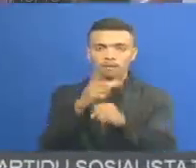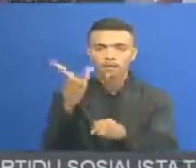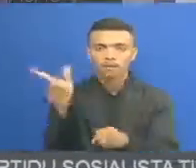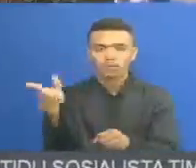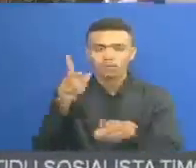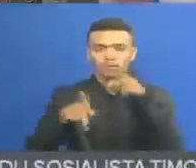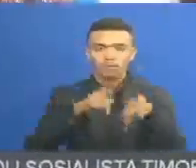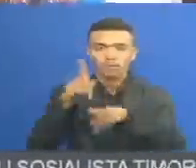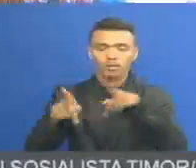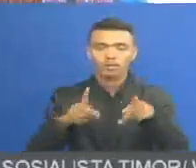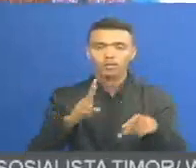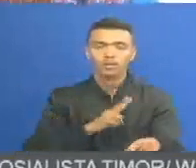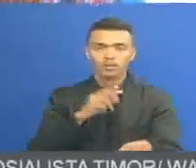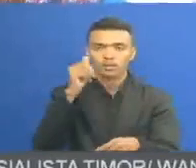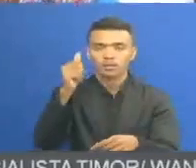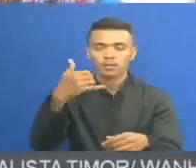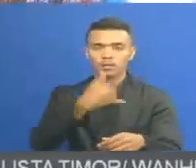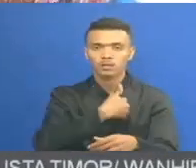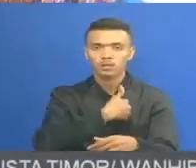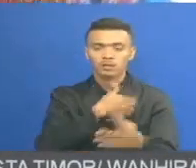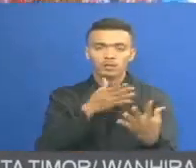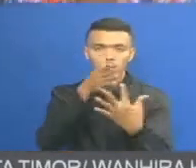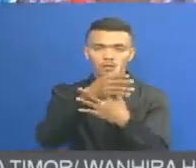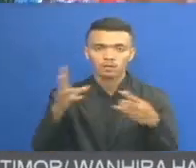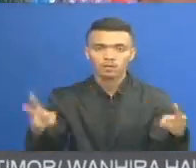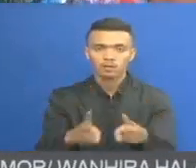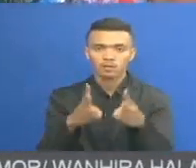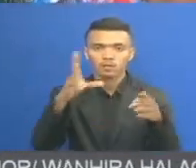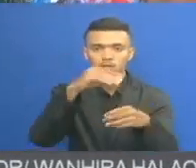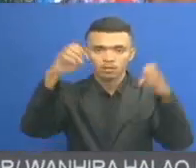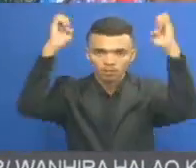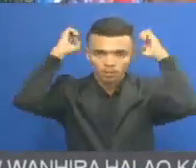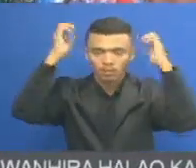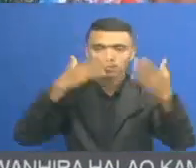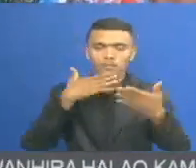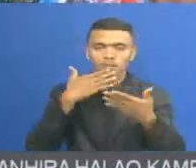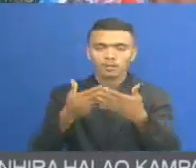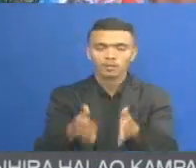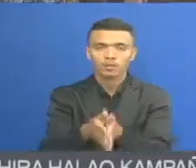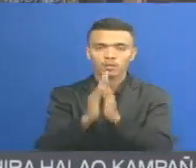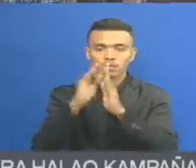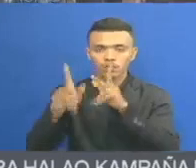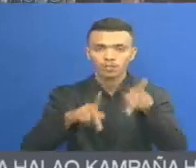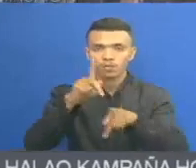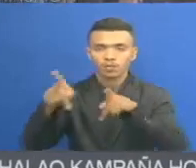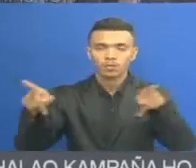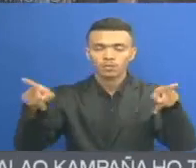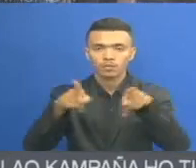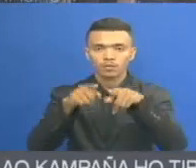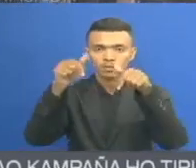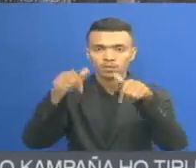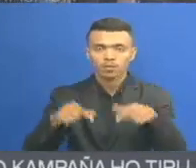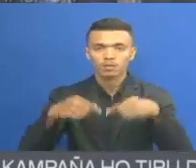Sinona, população de Watu Carabao se deu acesso à estrada na educação de Bediak, também de russo da população posto Watu Carabao,